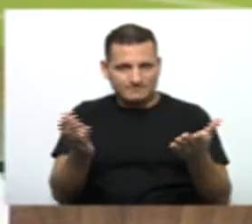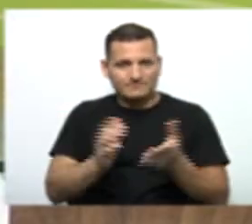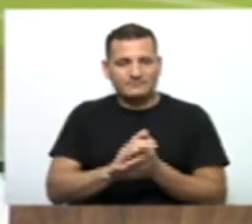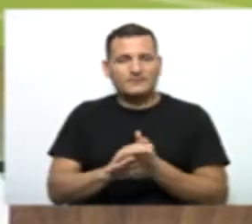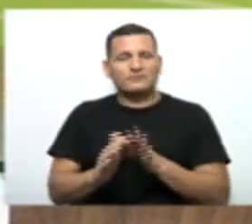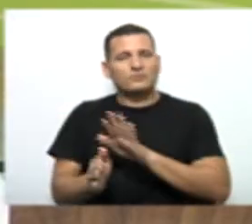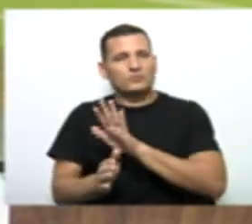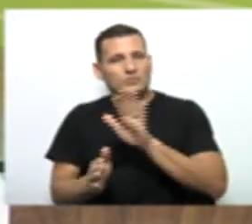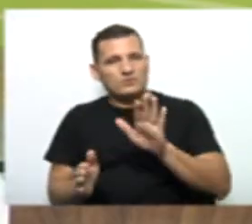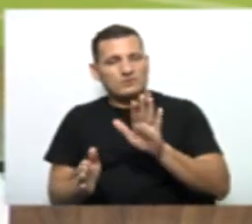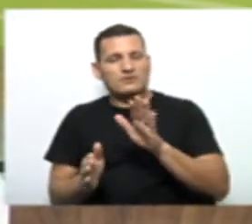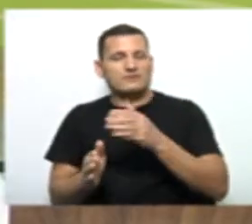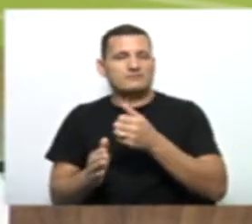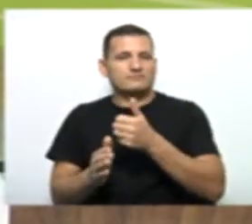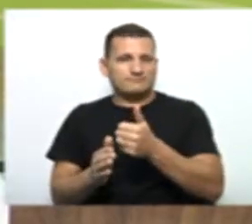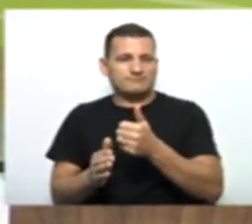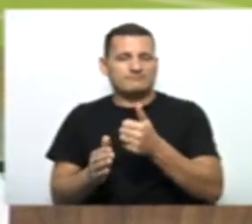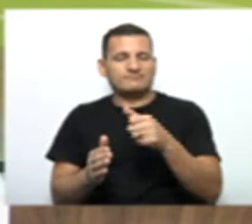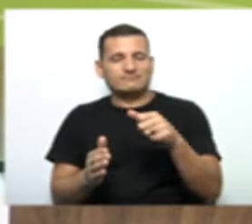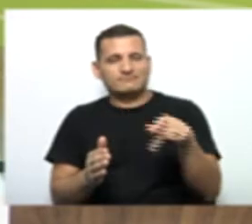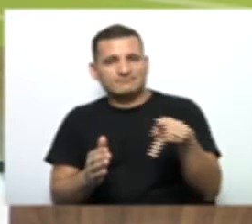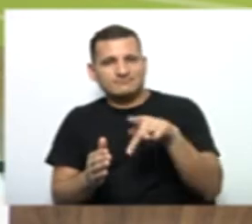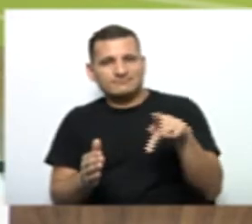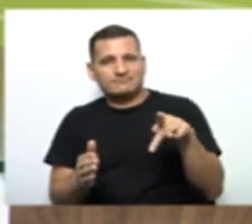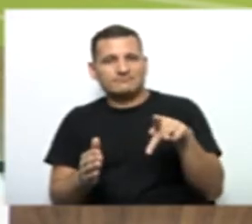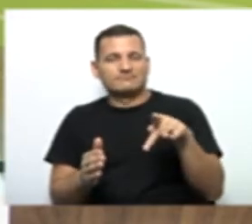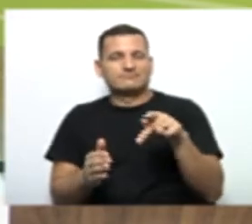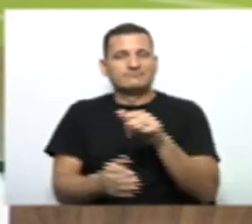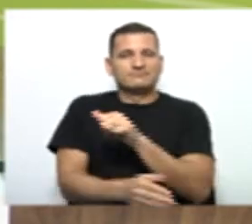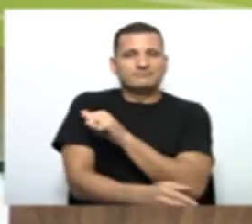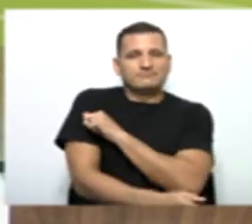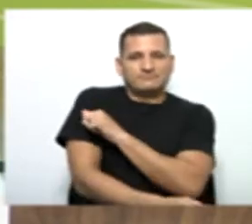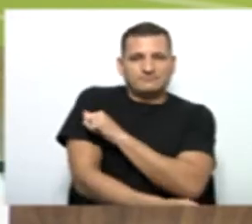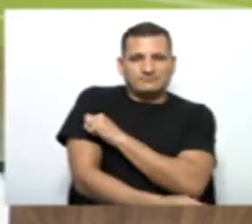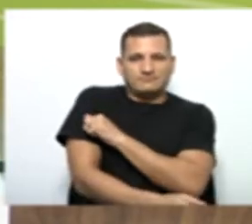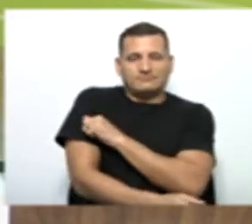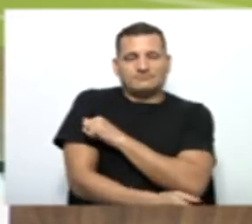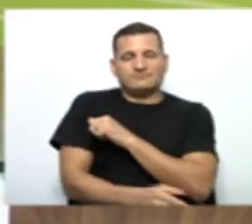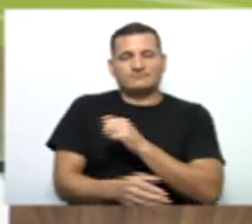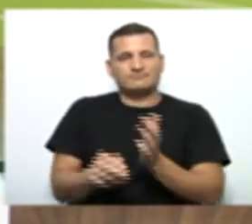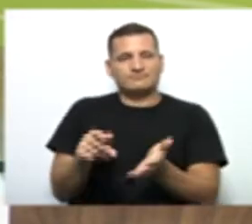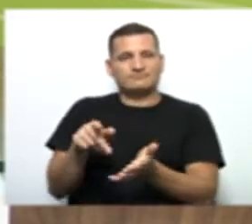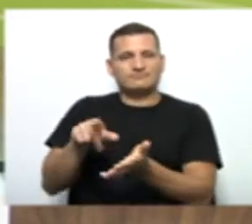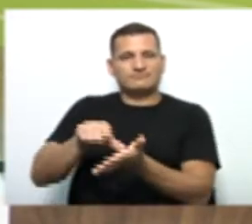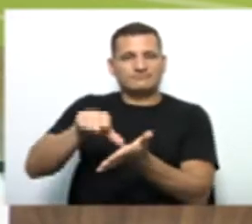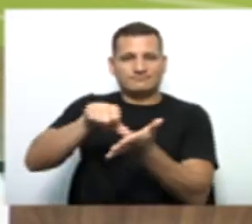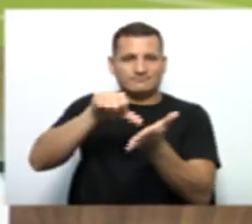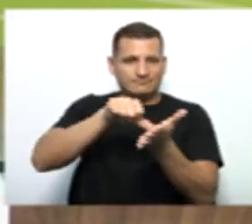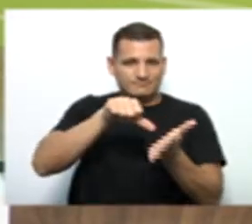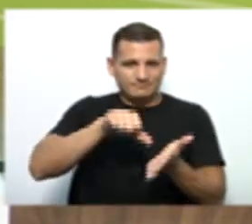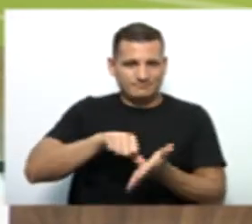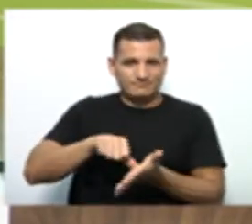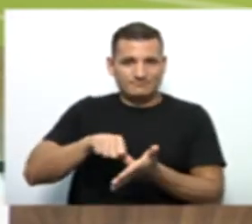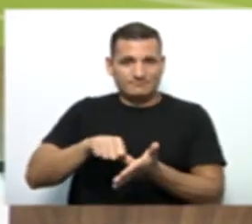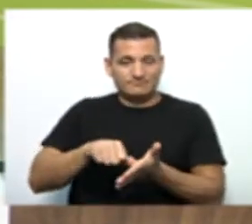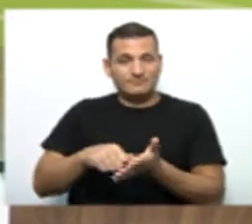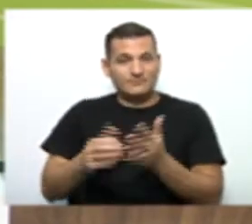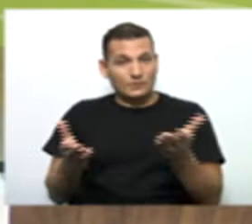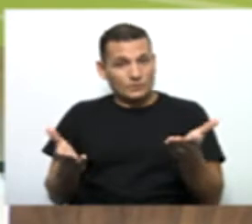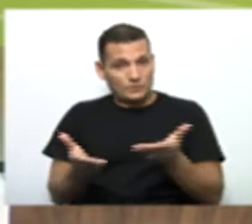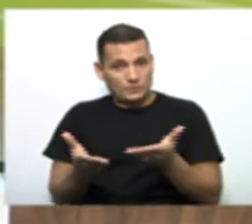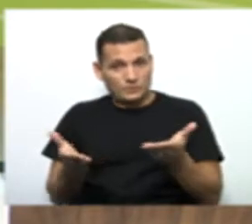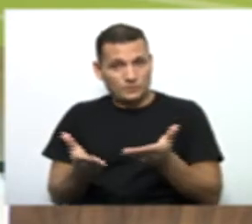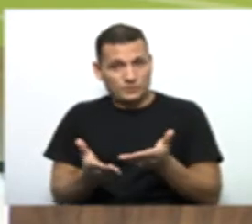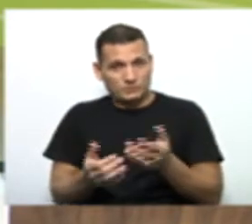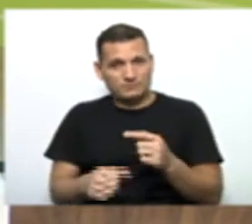Olá, alunos e alunas, professores tutores de todos os polos. Estamos aqui agora na hora da verdade, a